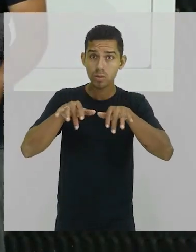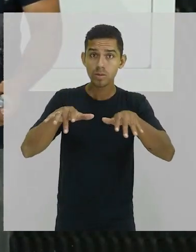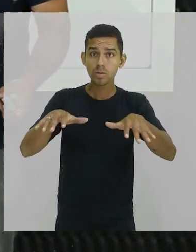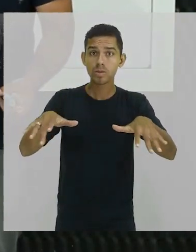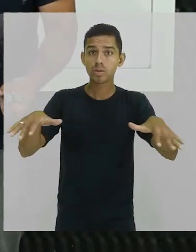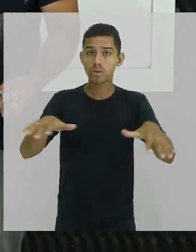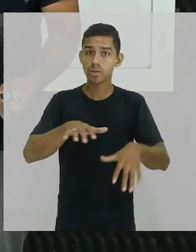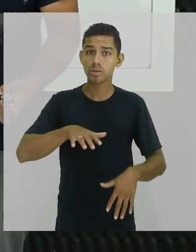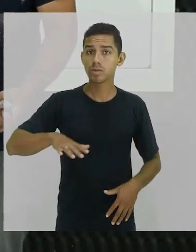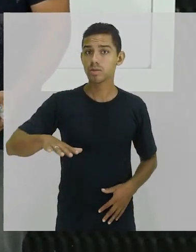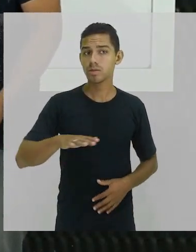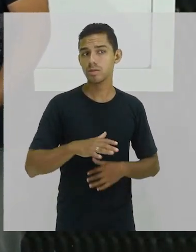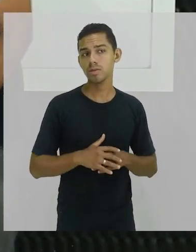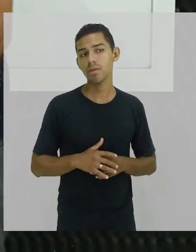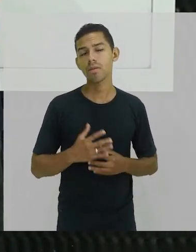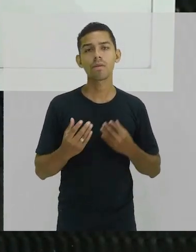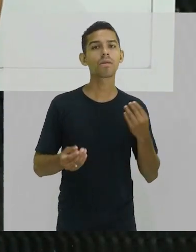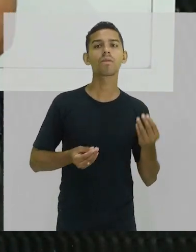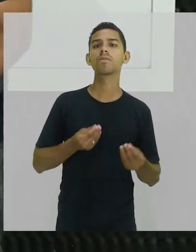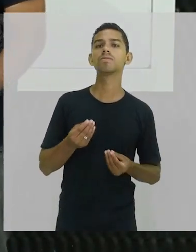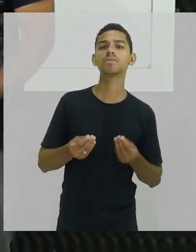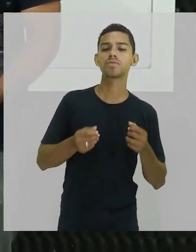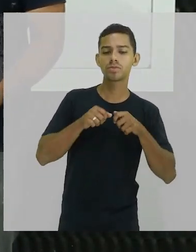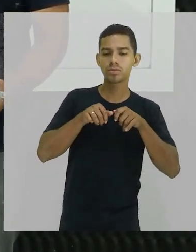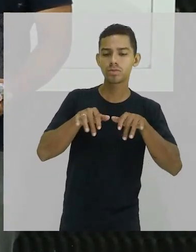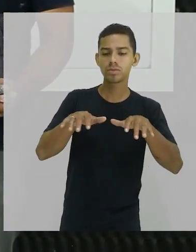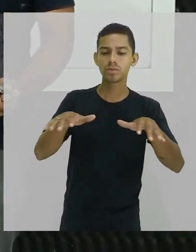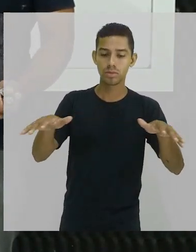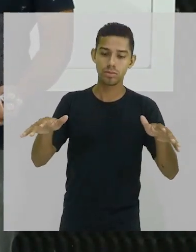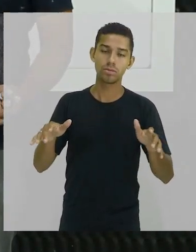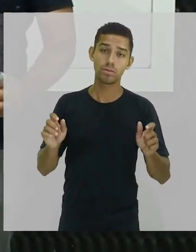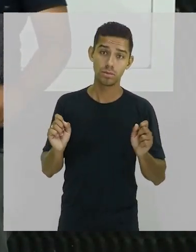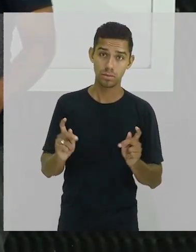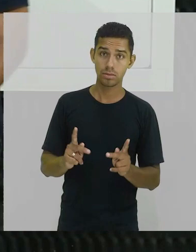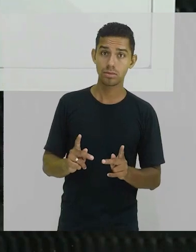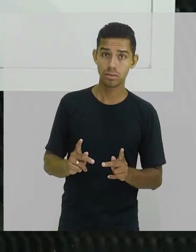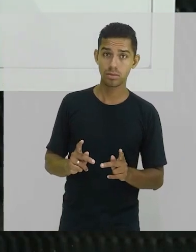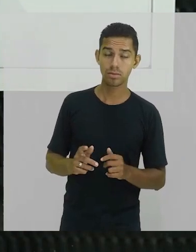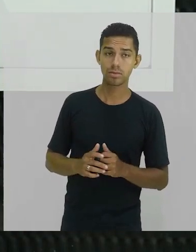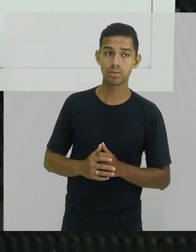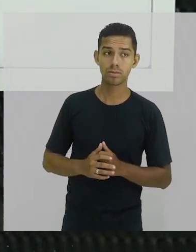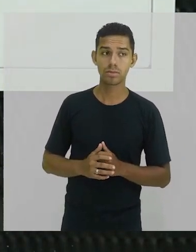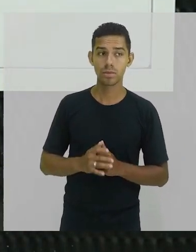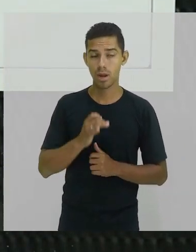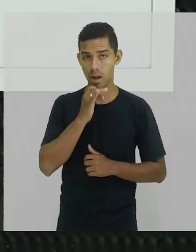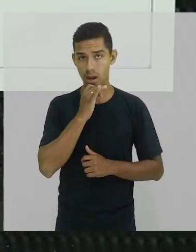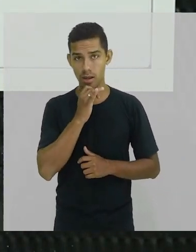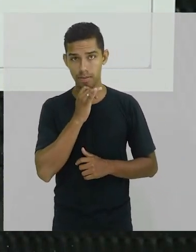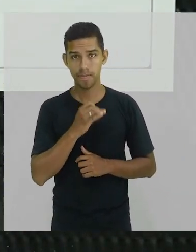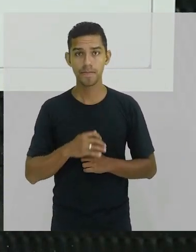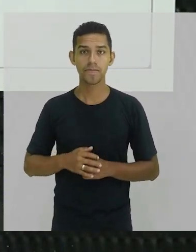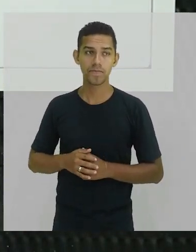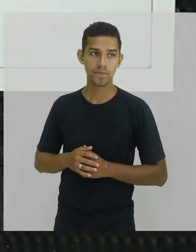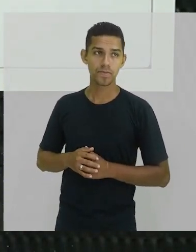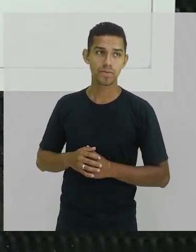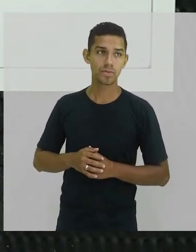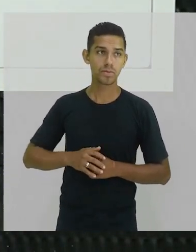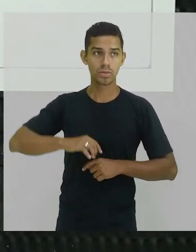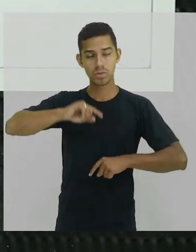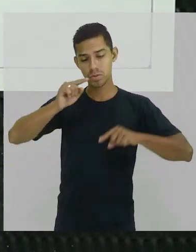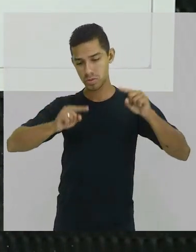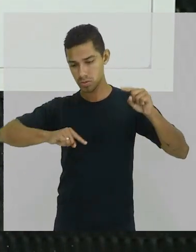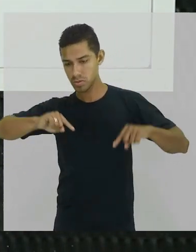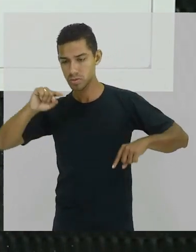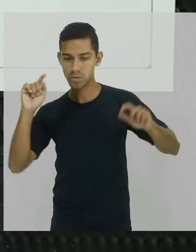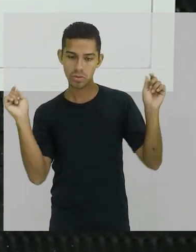propagação, de que forma que ela vai se propagar, tá certo? Por exemplo, as ondas elas podem